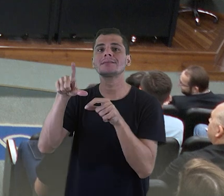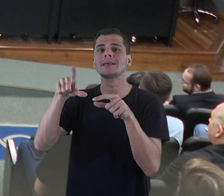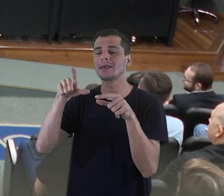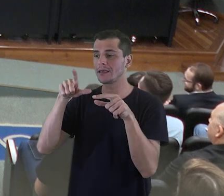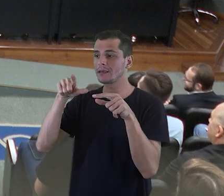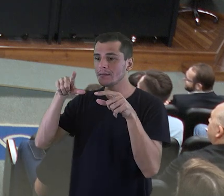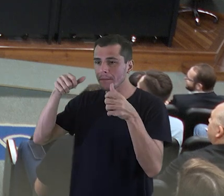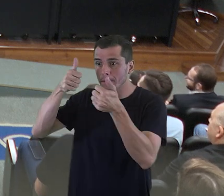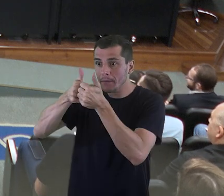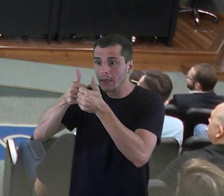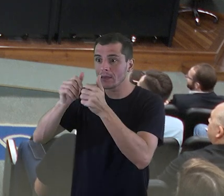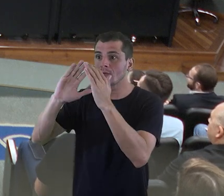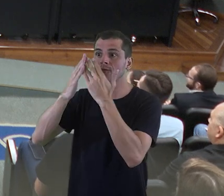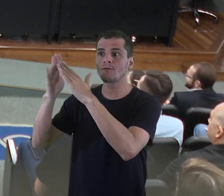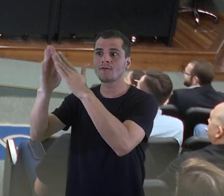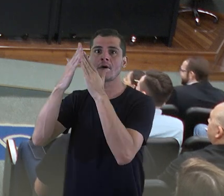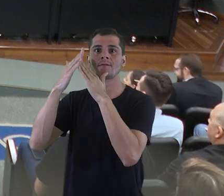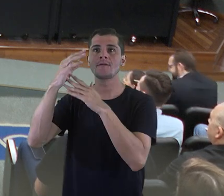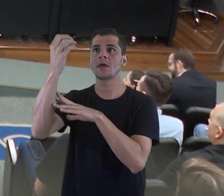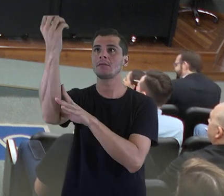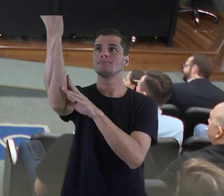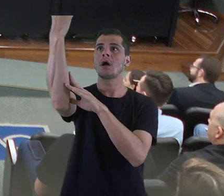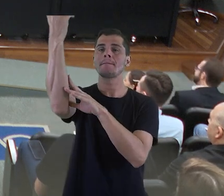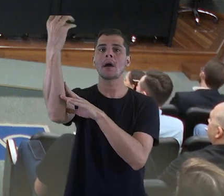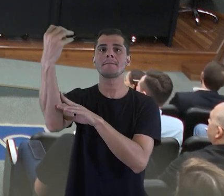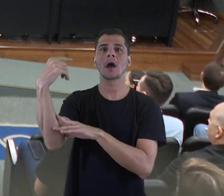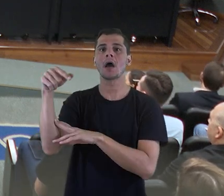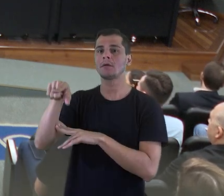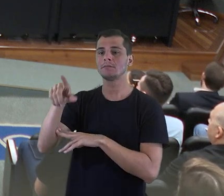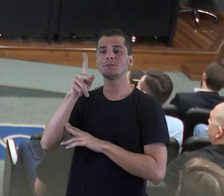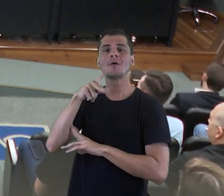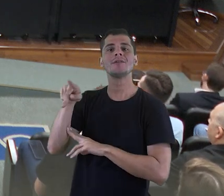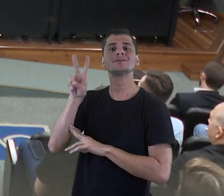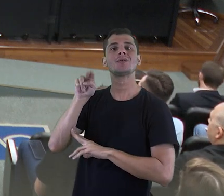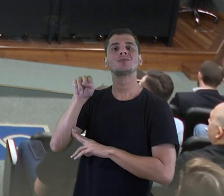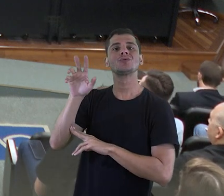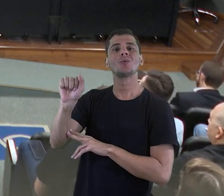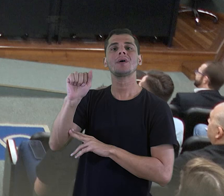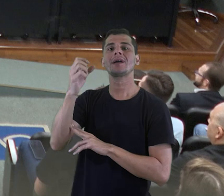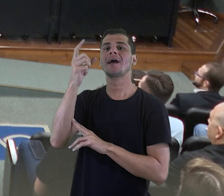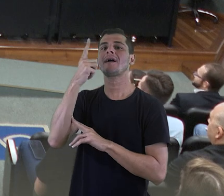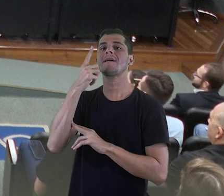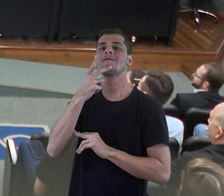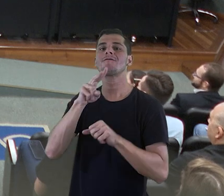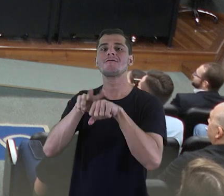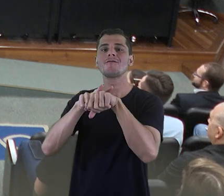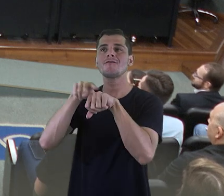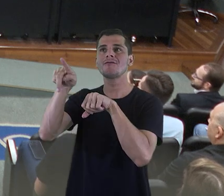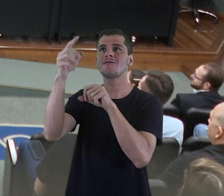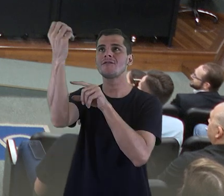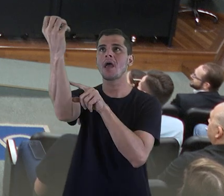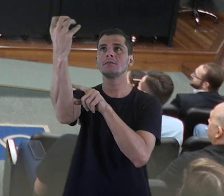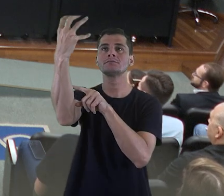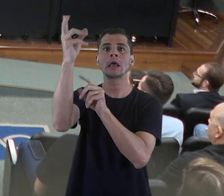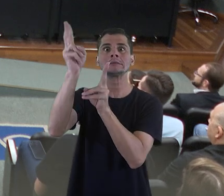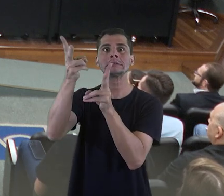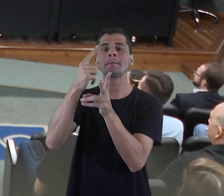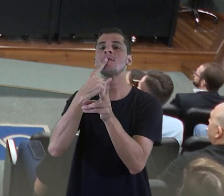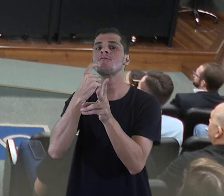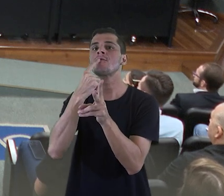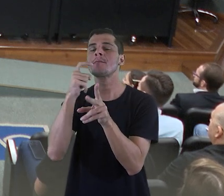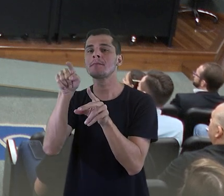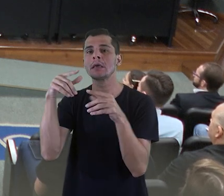vermelho. Aí você vê, você, sozinho, de noite, no meio da maior favela urbana de Curitiba,